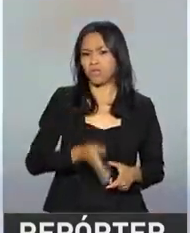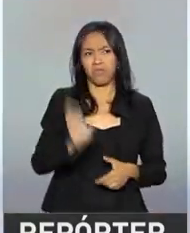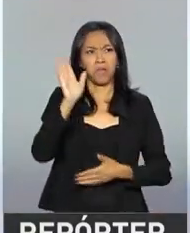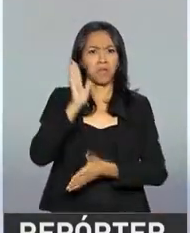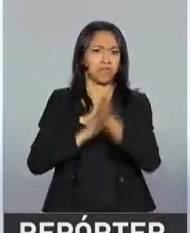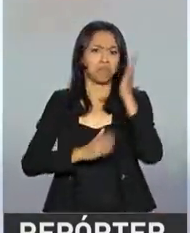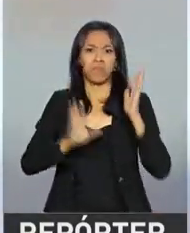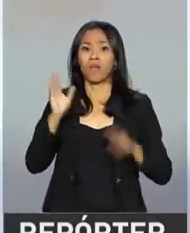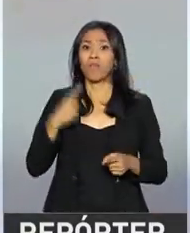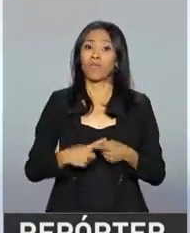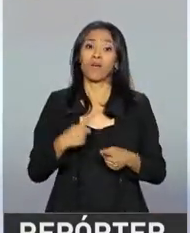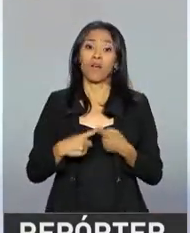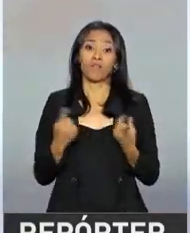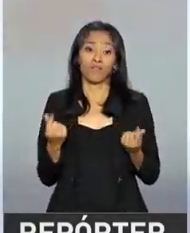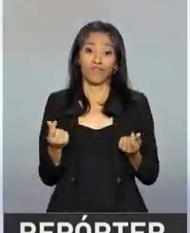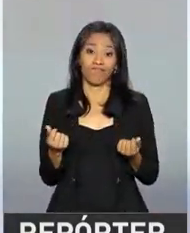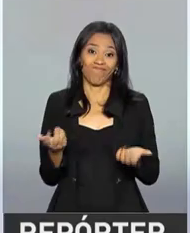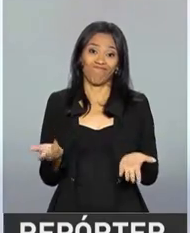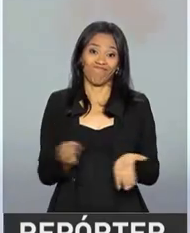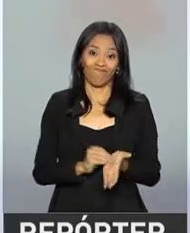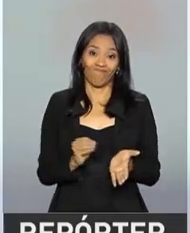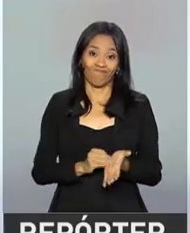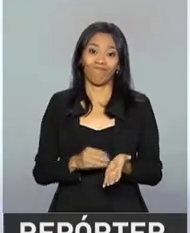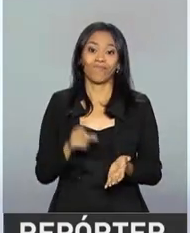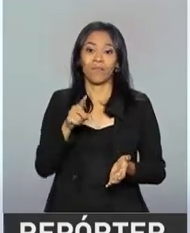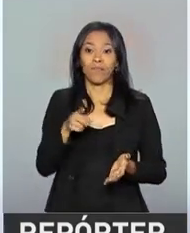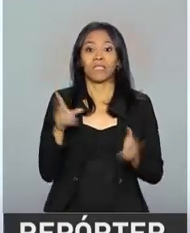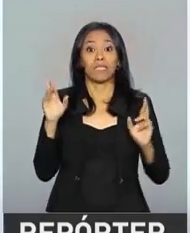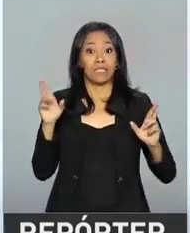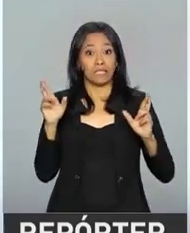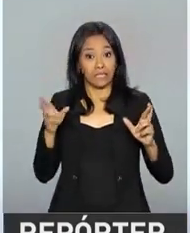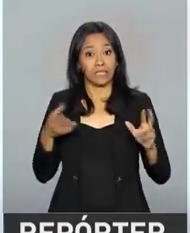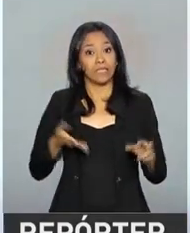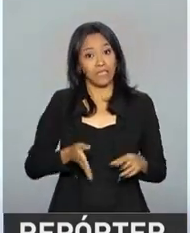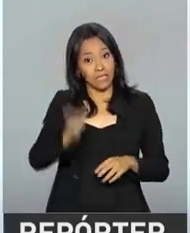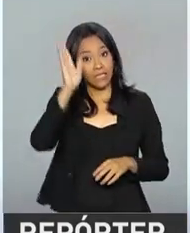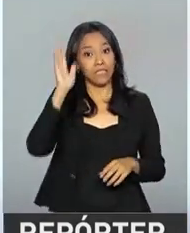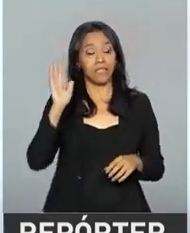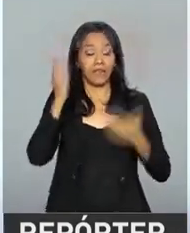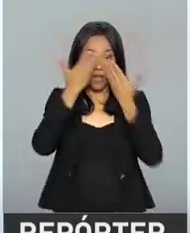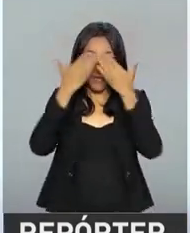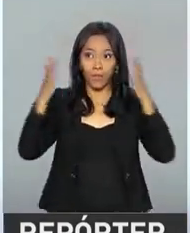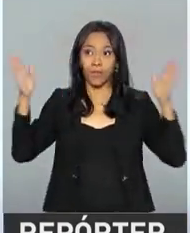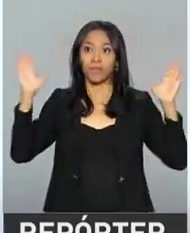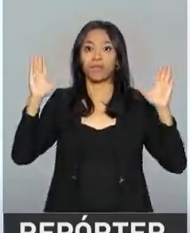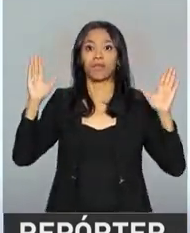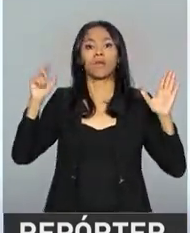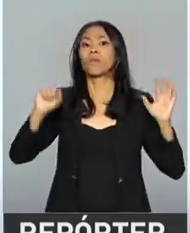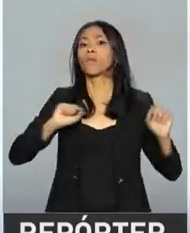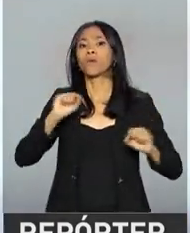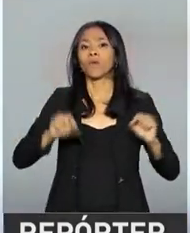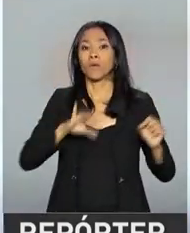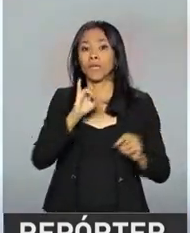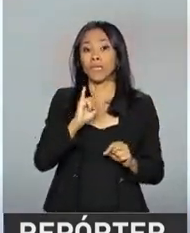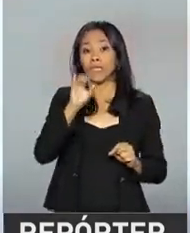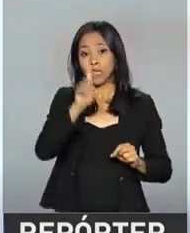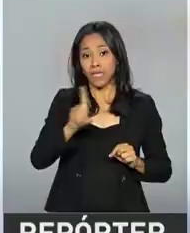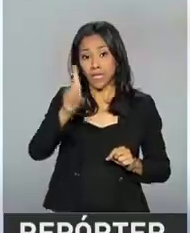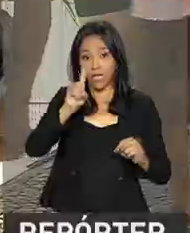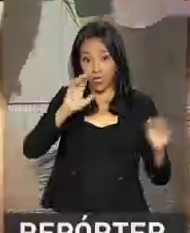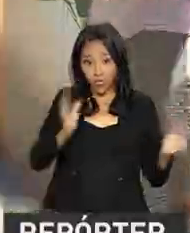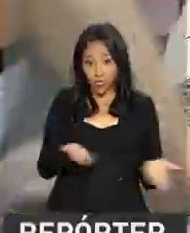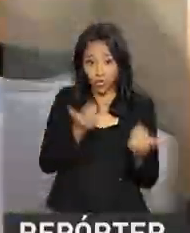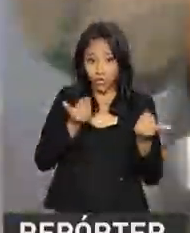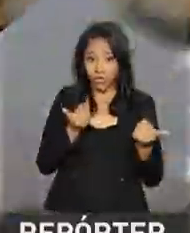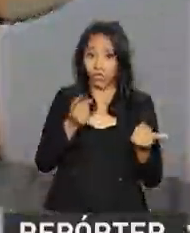por falta de condições financeiras mas está com a expectativa de abrir novos horizontes com id jovem que ela se cadastrou